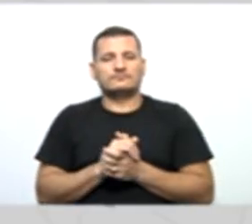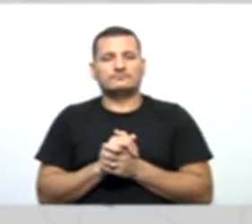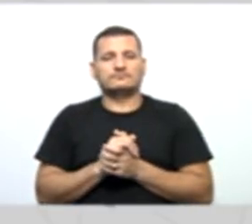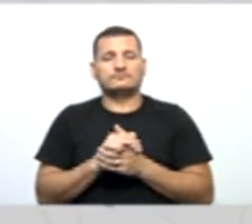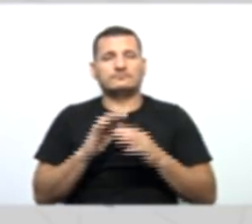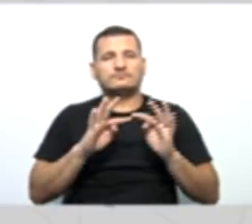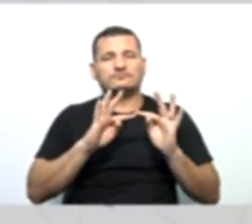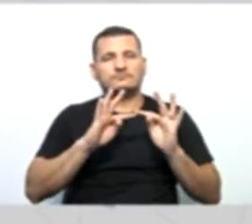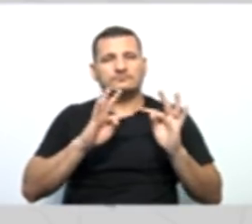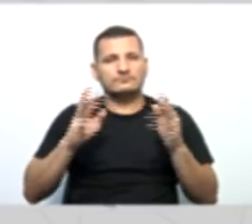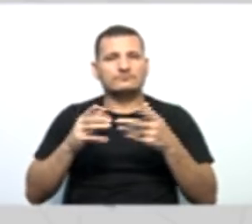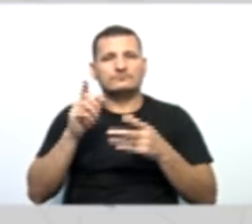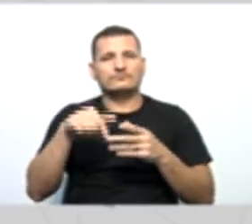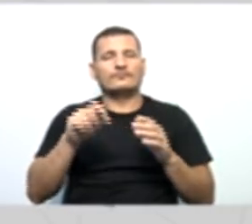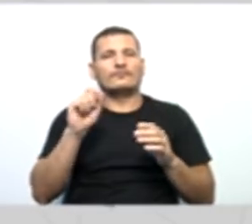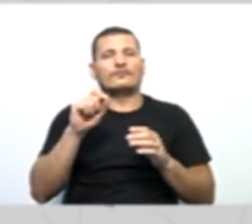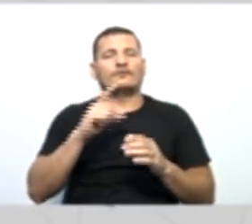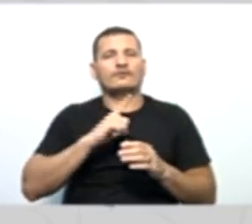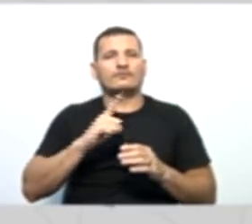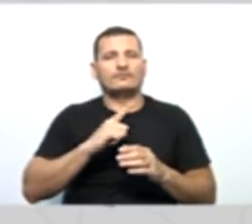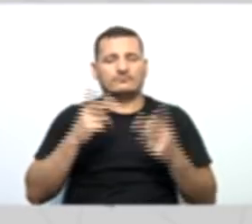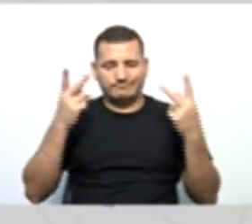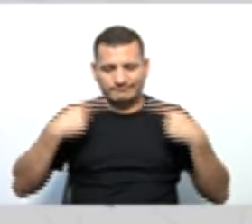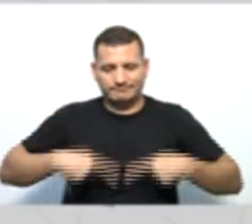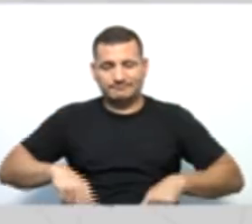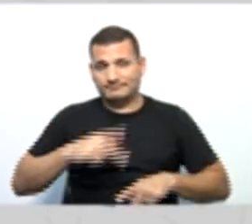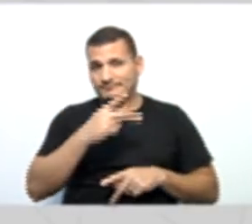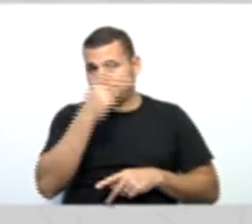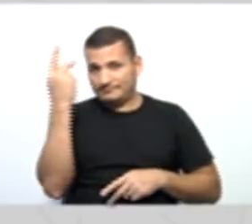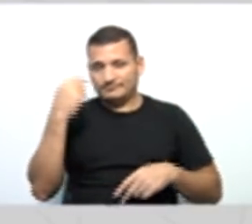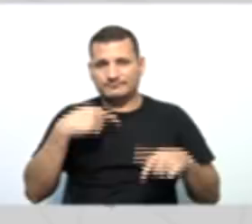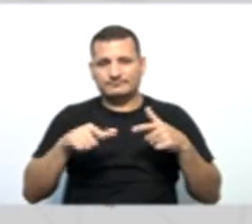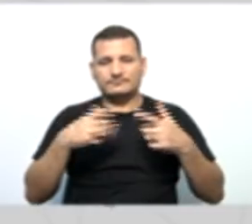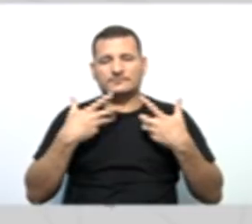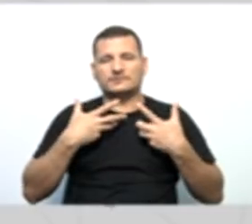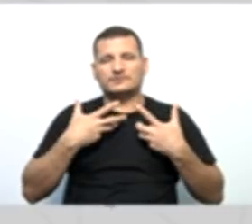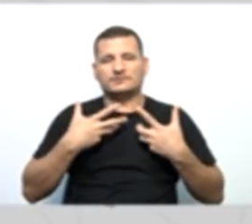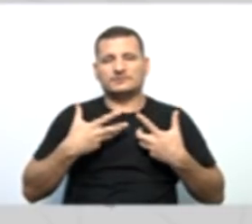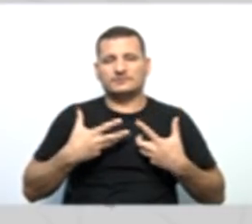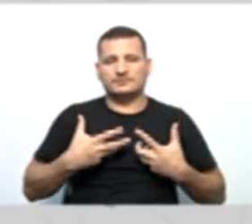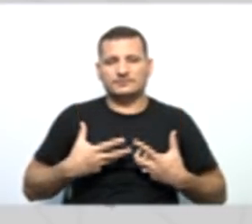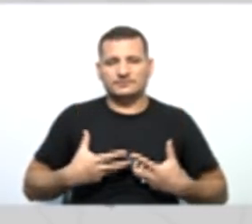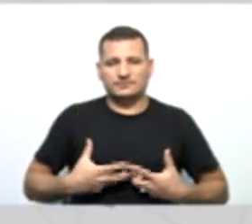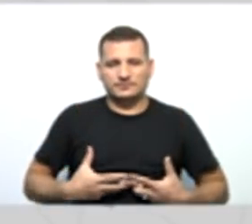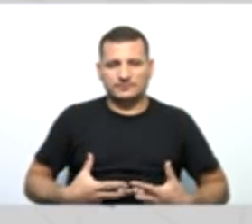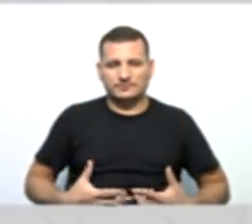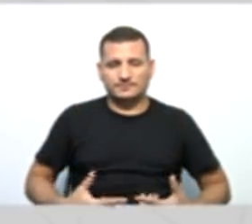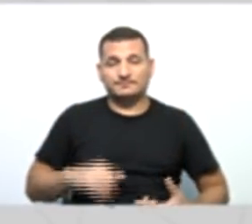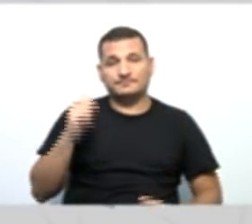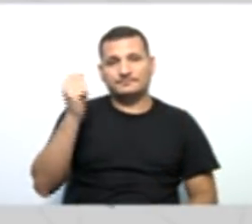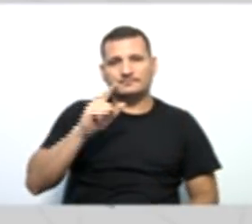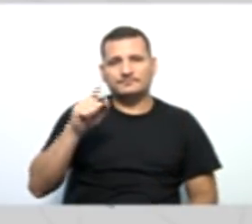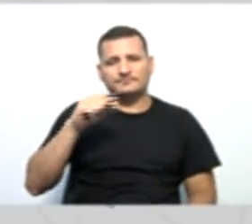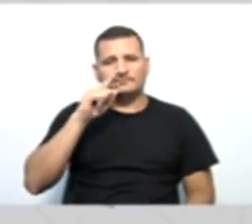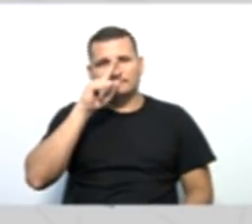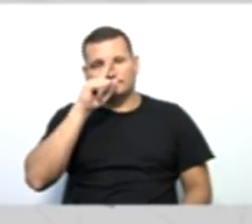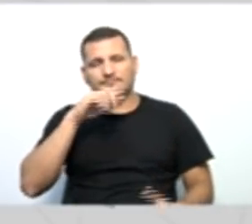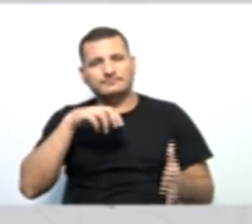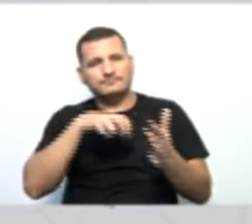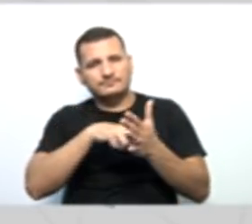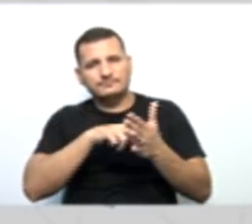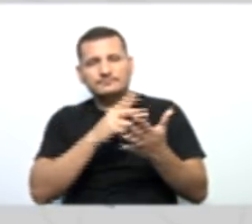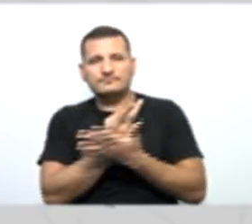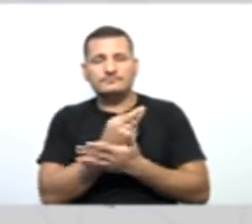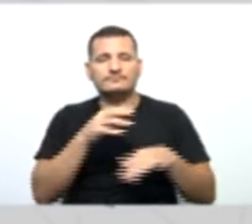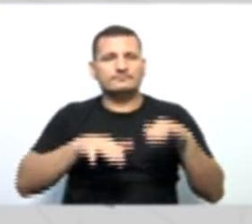que desgasta o físico da pessoa, ok? E o azul? Riscos de acidentes, arranjos inadequados, às vezes uma mesa